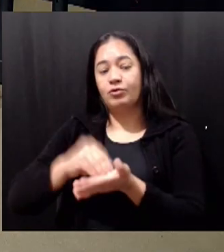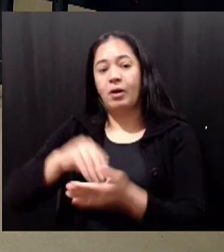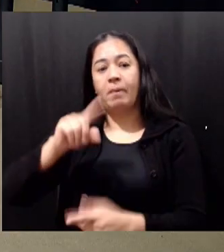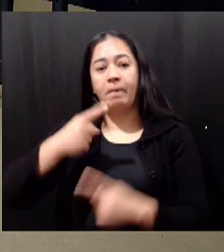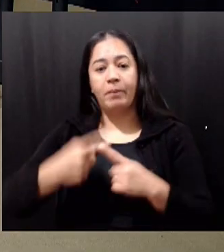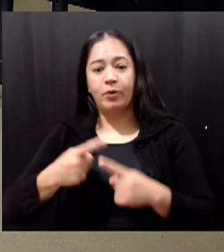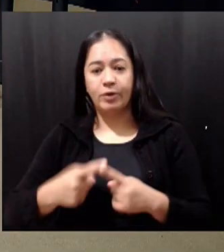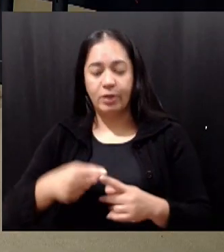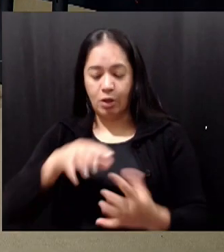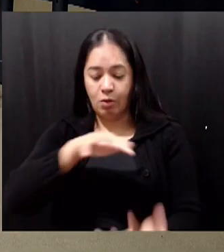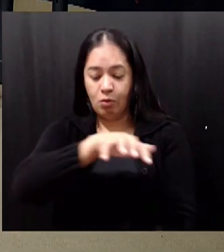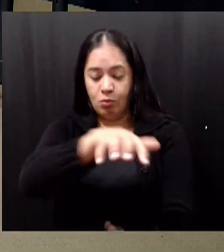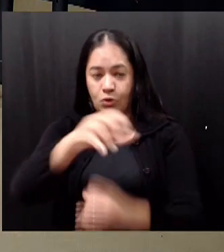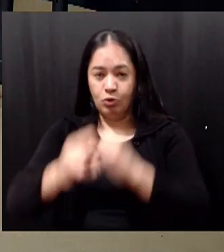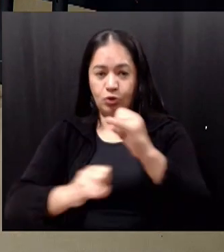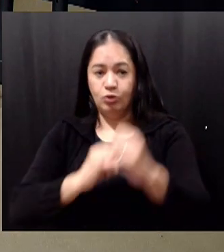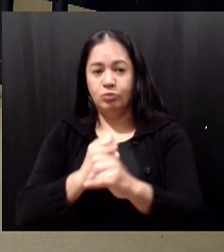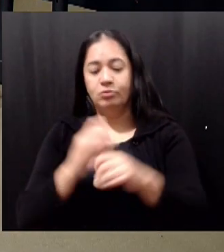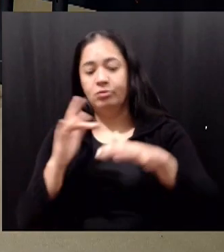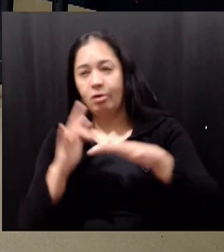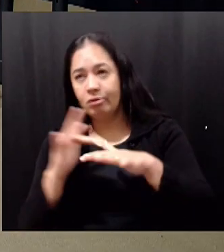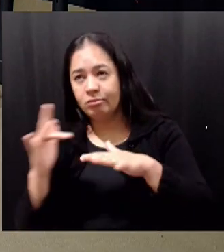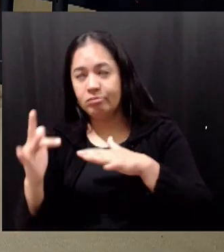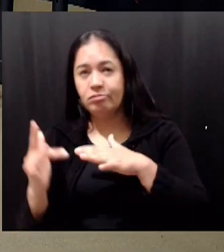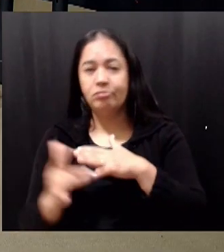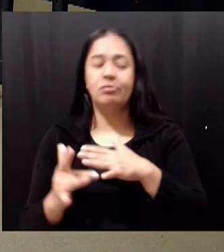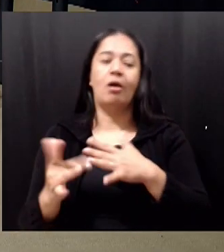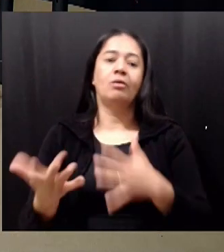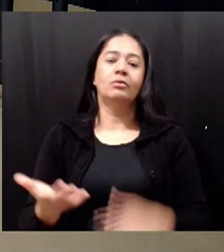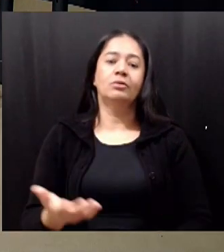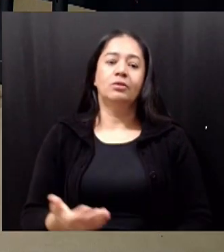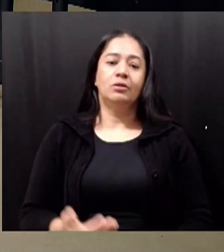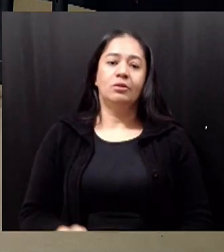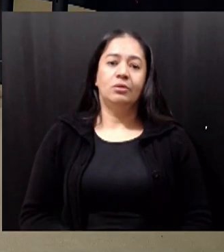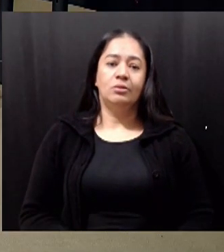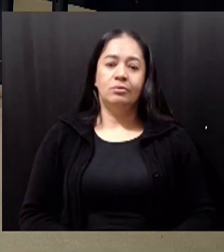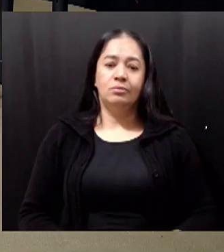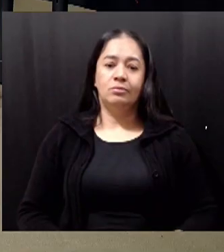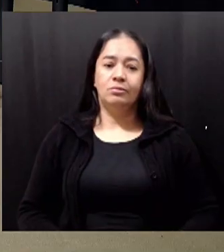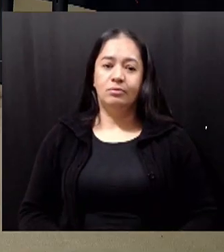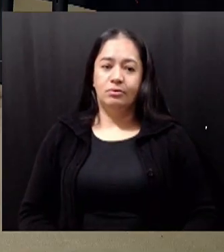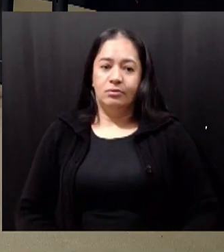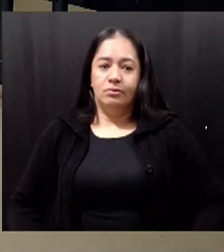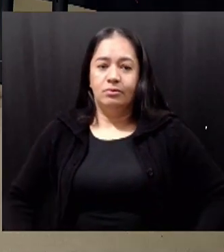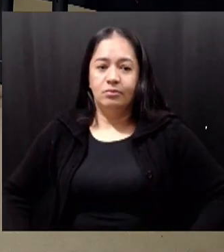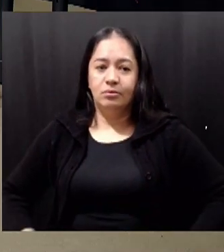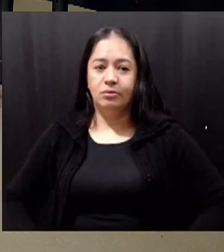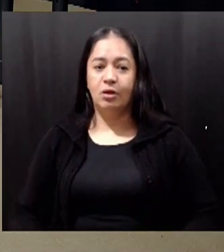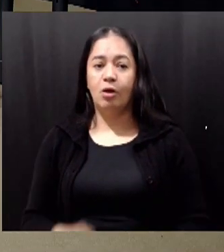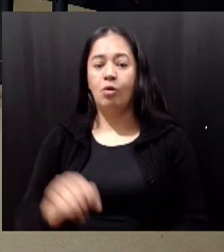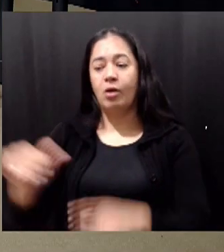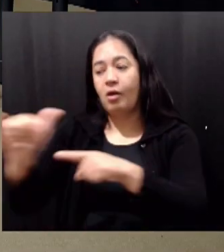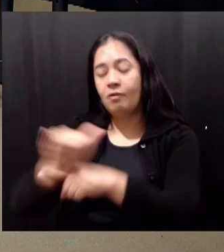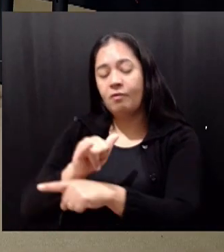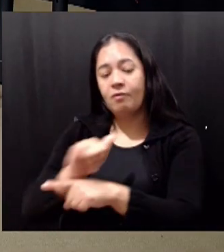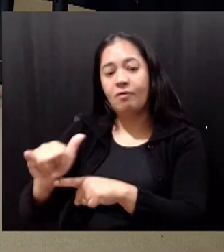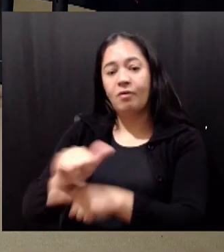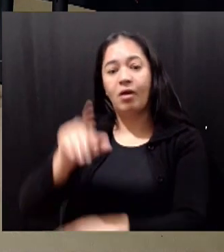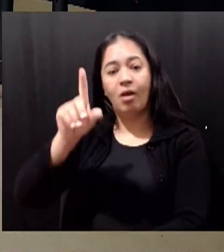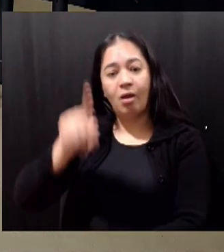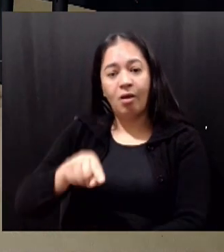a internet, as redes sociais, nada mais são do que ferramentas. E como Justo.